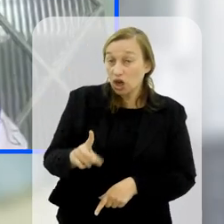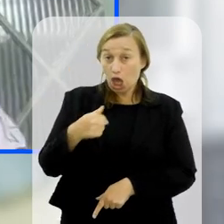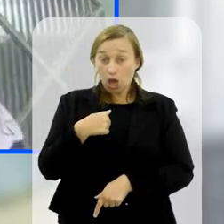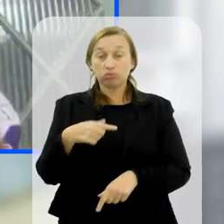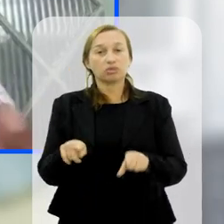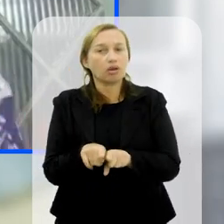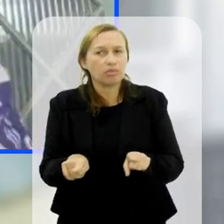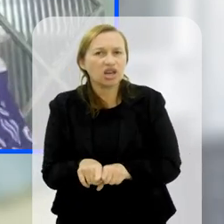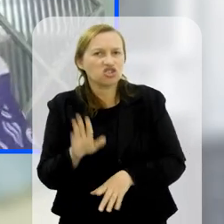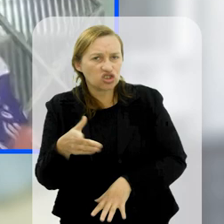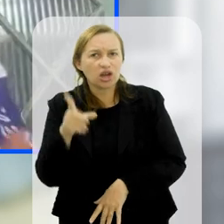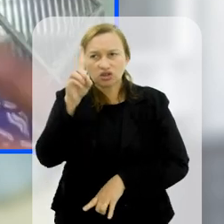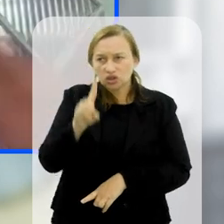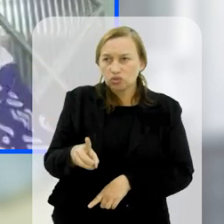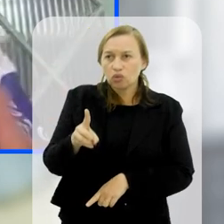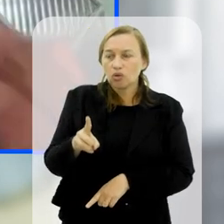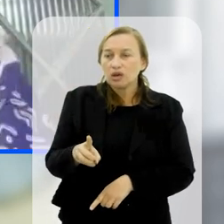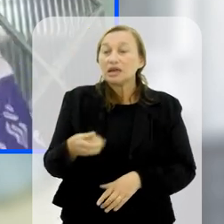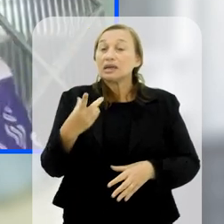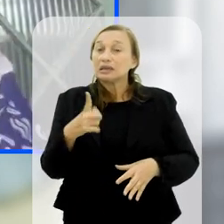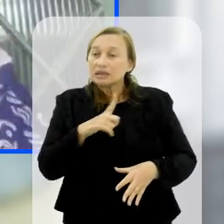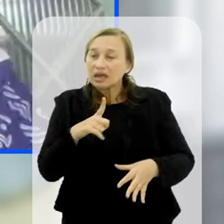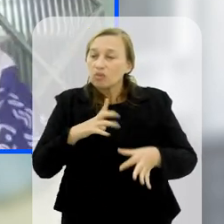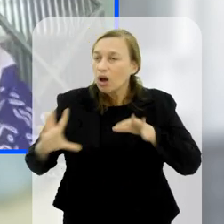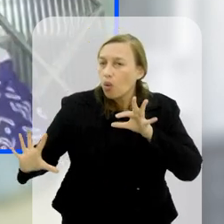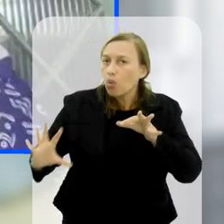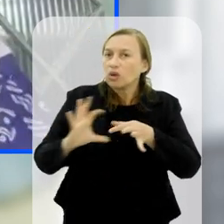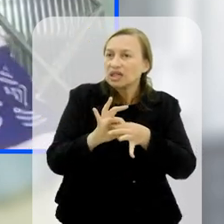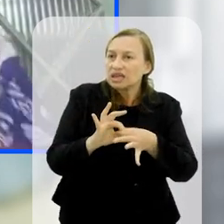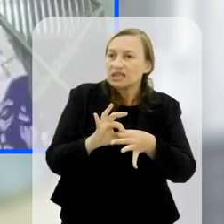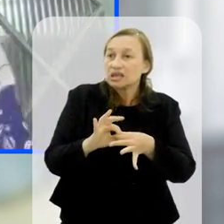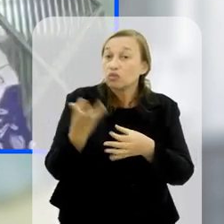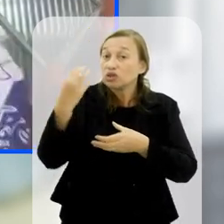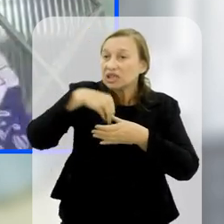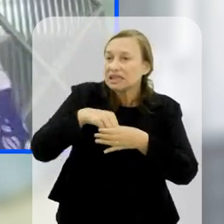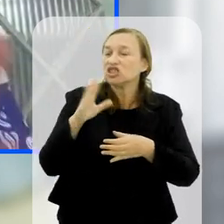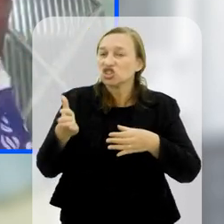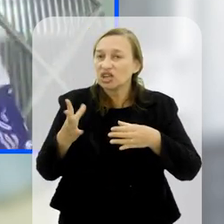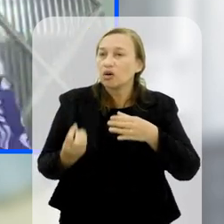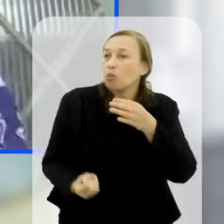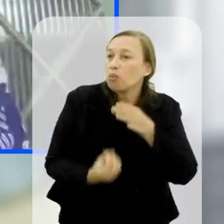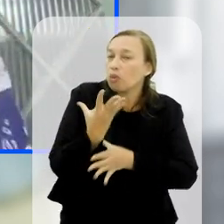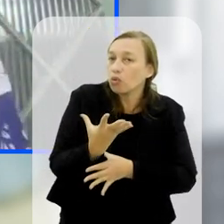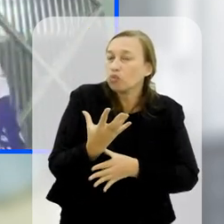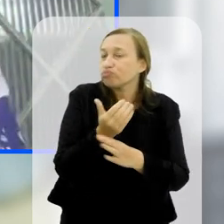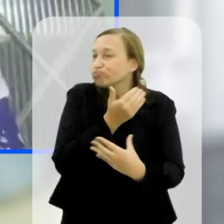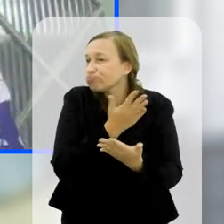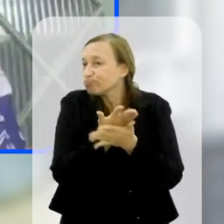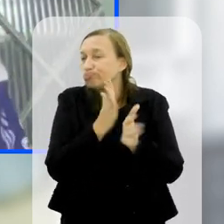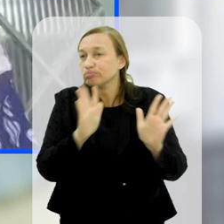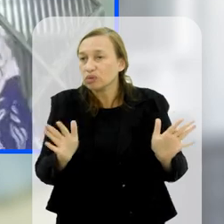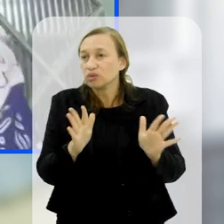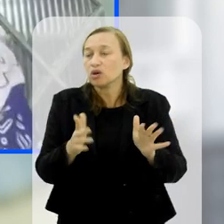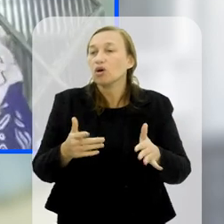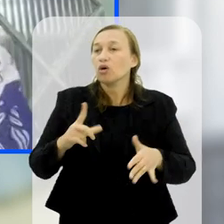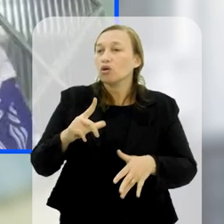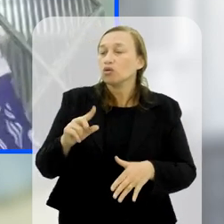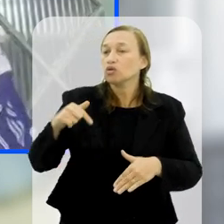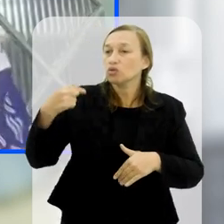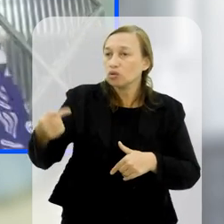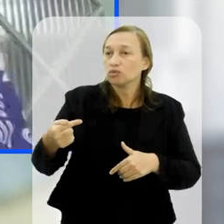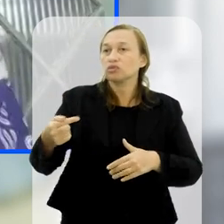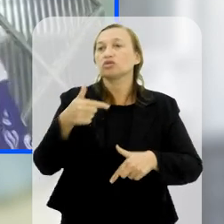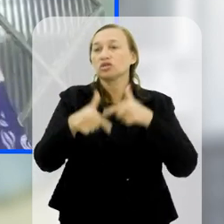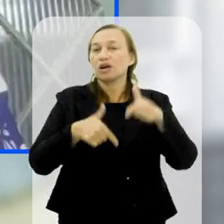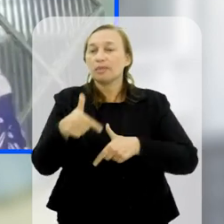também dirijo. Então tem uma conexão ali dentro que já estão prontos para montar os seus próximos trabalhos. E aí o que a gente quer